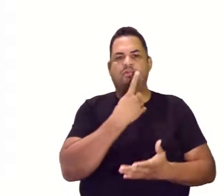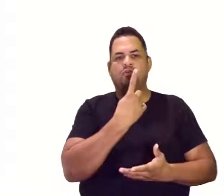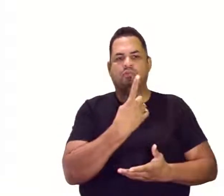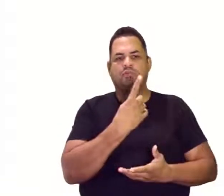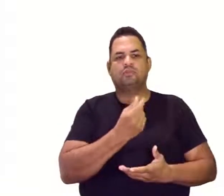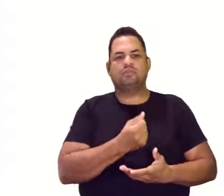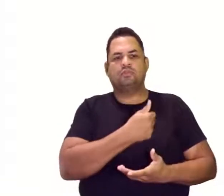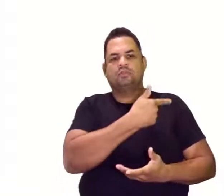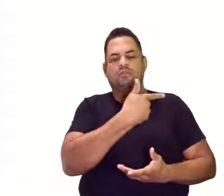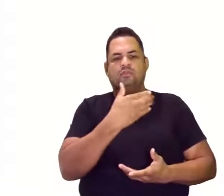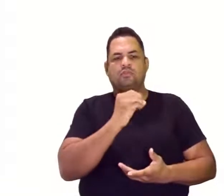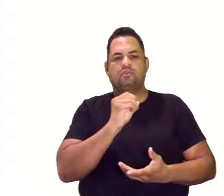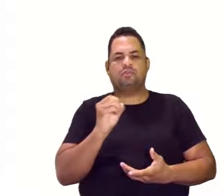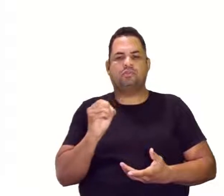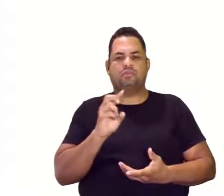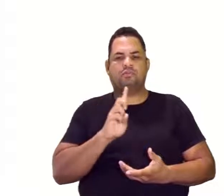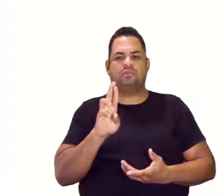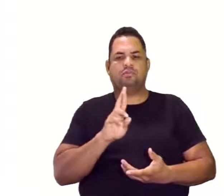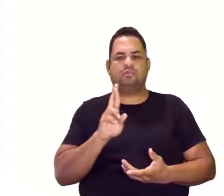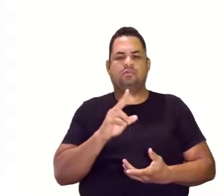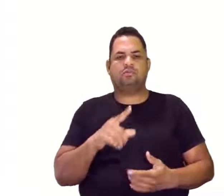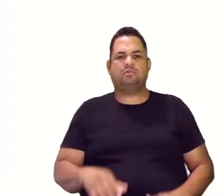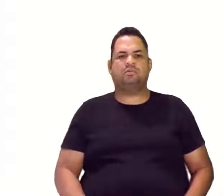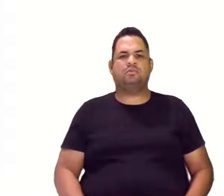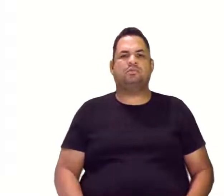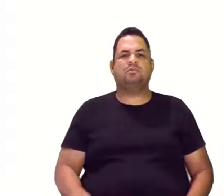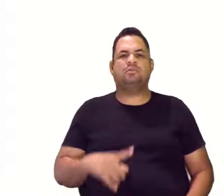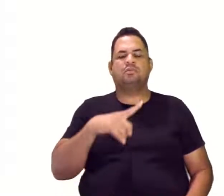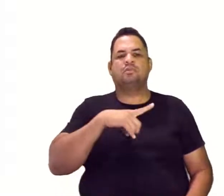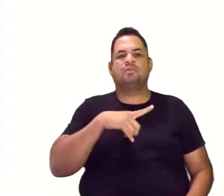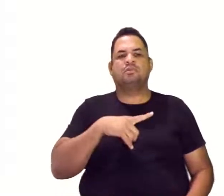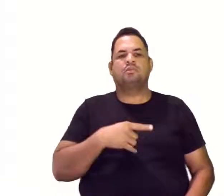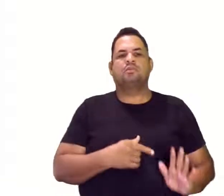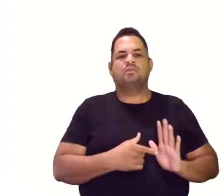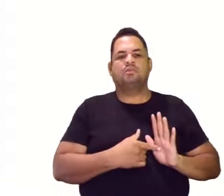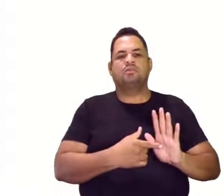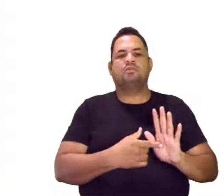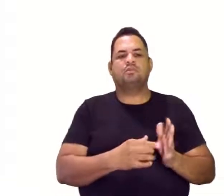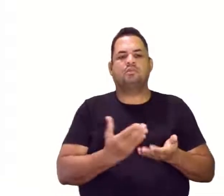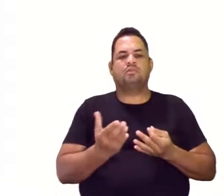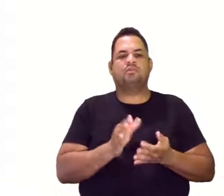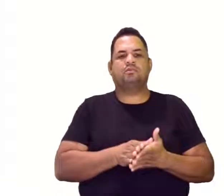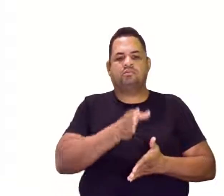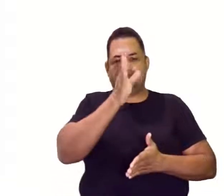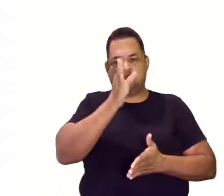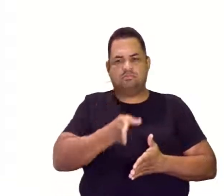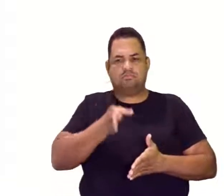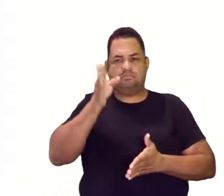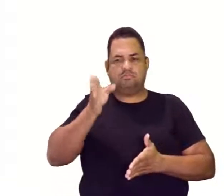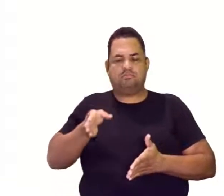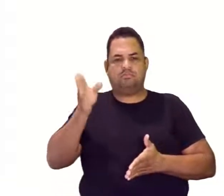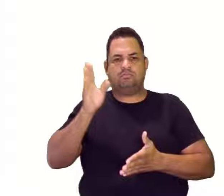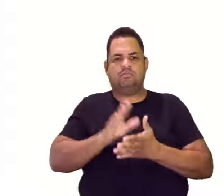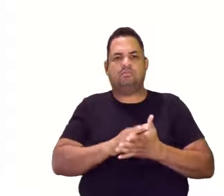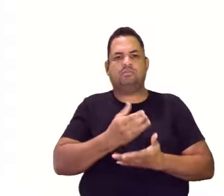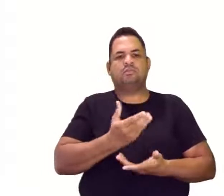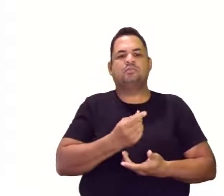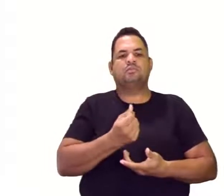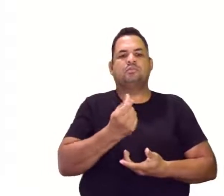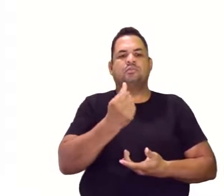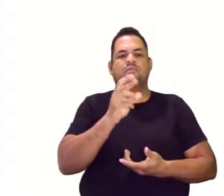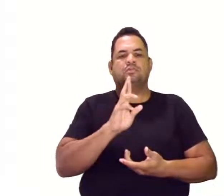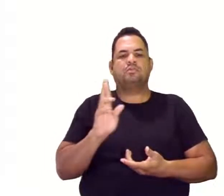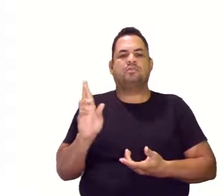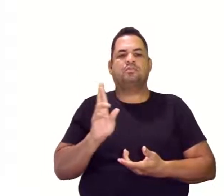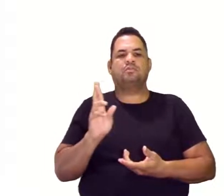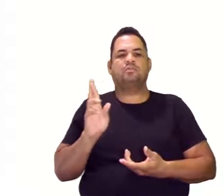custa R$200. Aí a gente tem um gráfico aqui, né? Que mostra, um gráfico de colunas, que mostra aí o valor dos